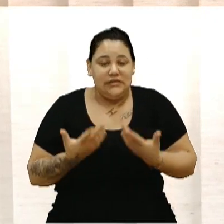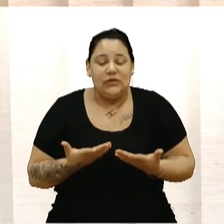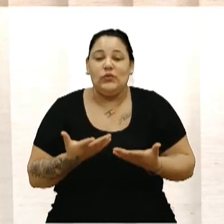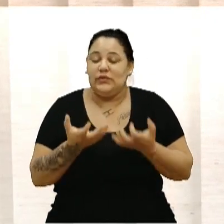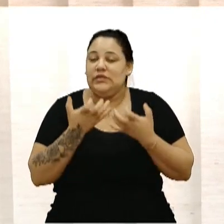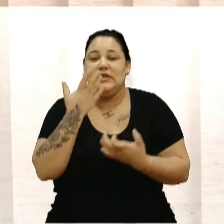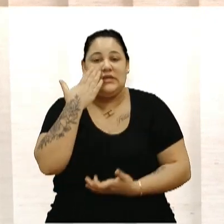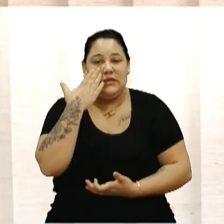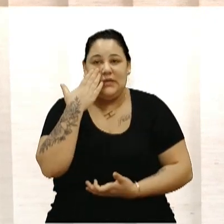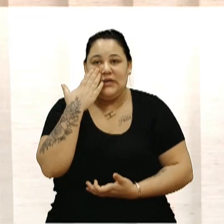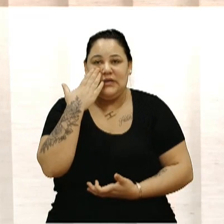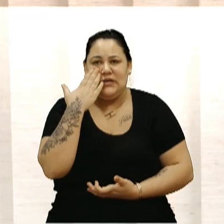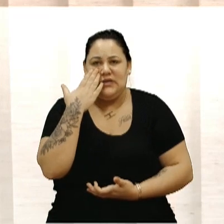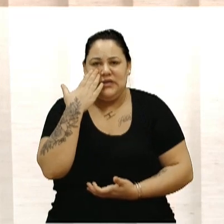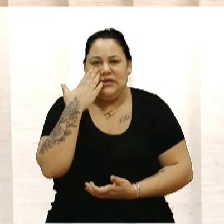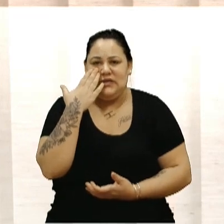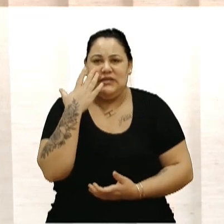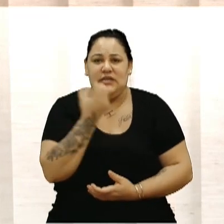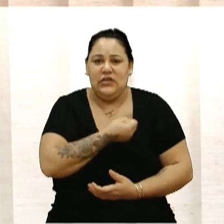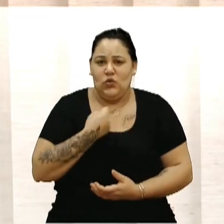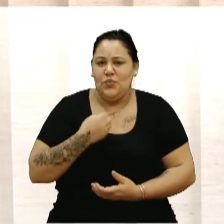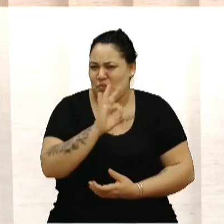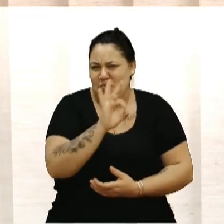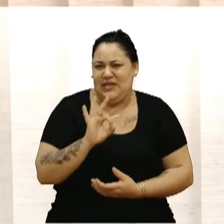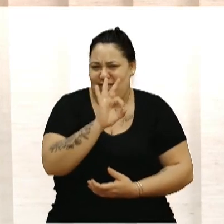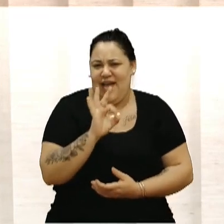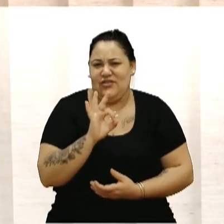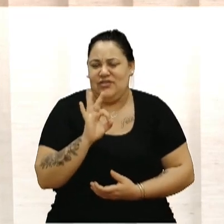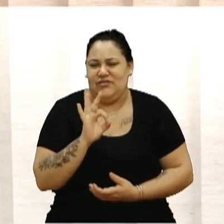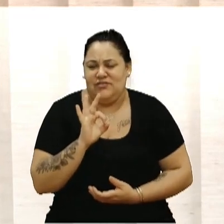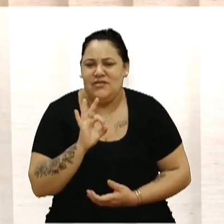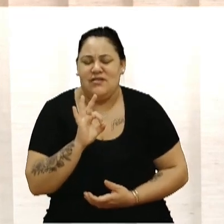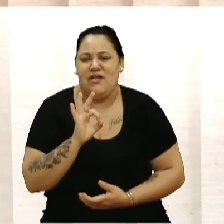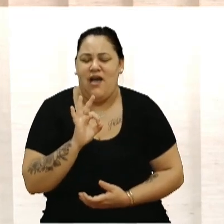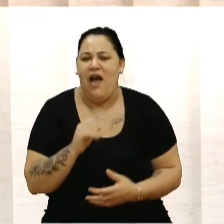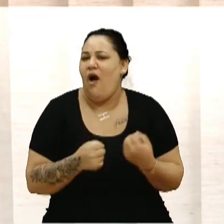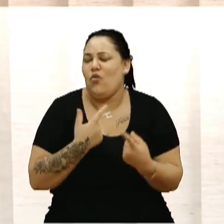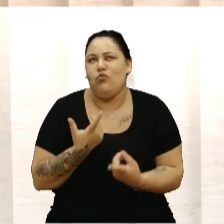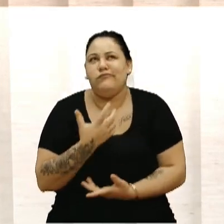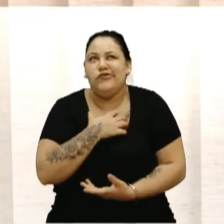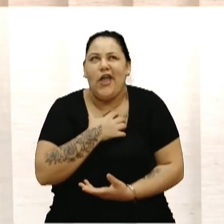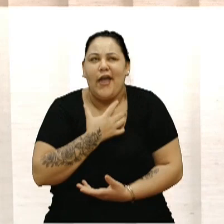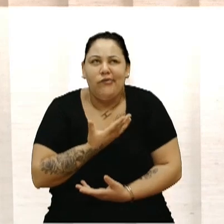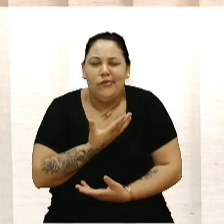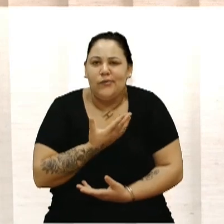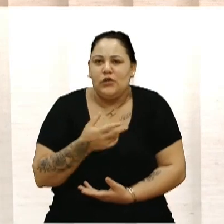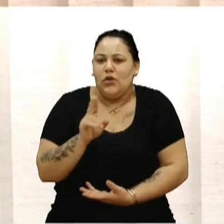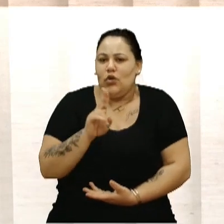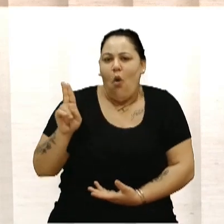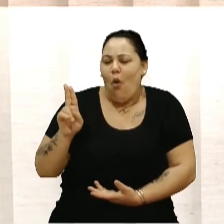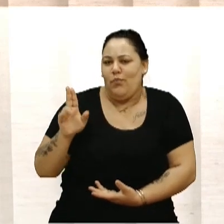queria saber se essa margem aqui é possível de que, de alguma maneira, se nomeie ou se faça